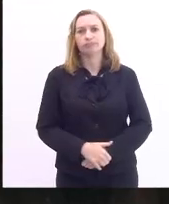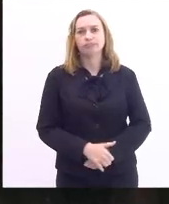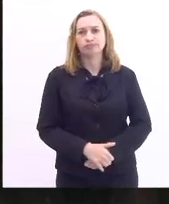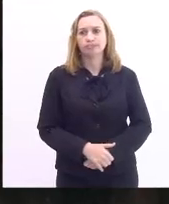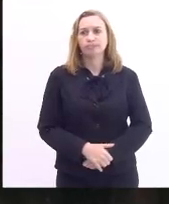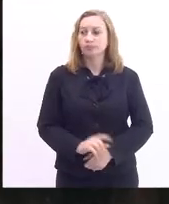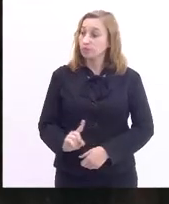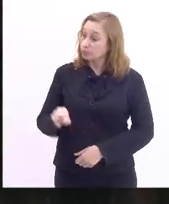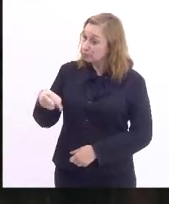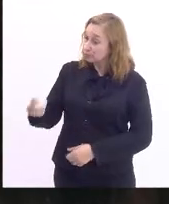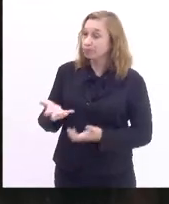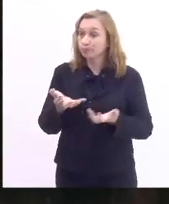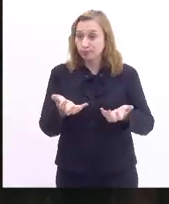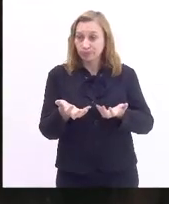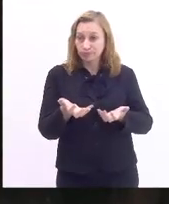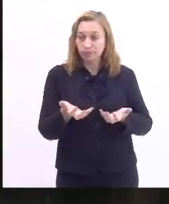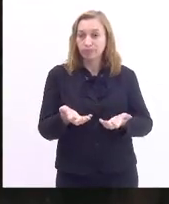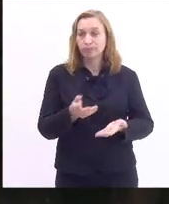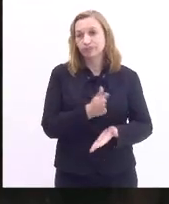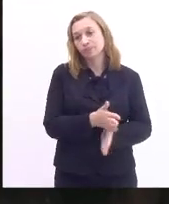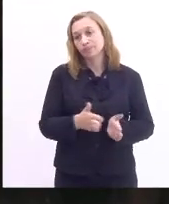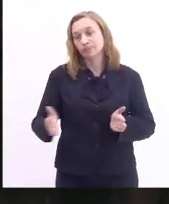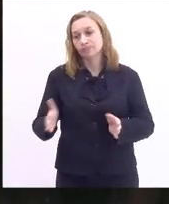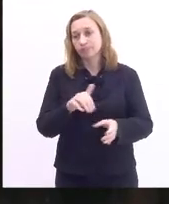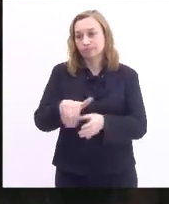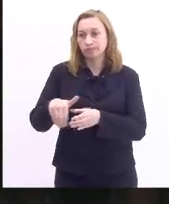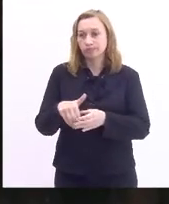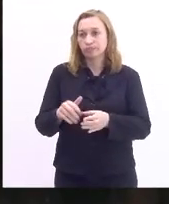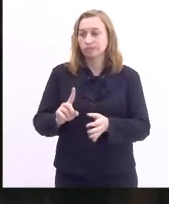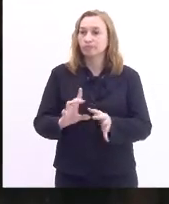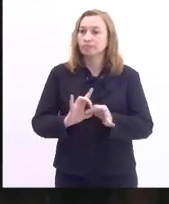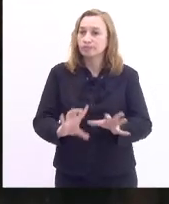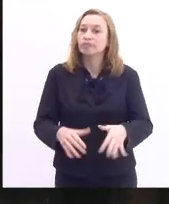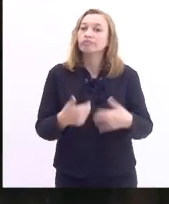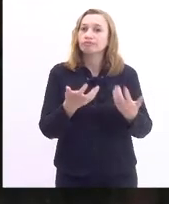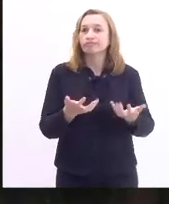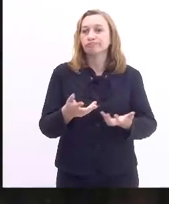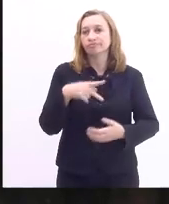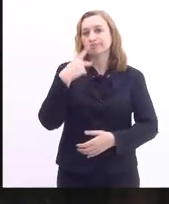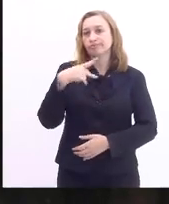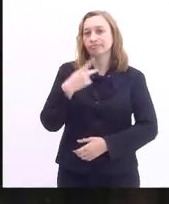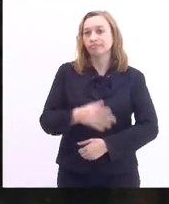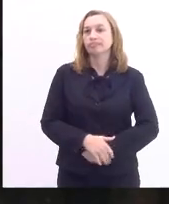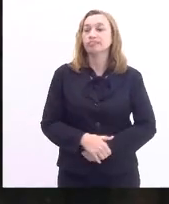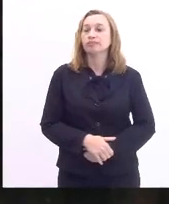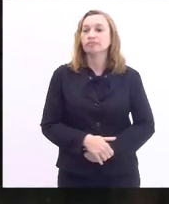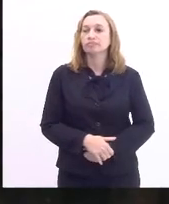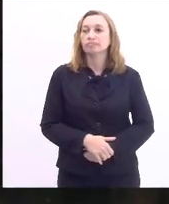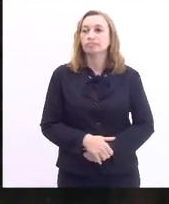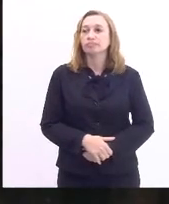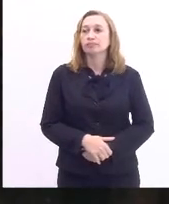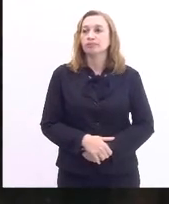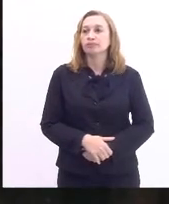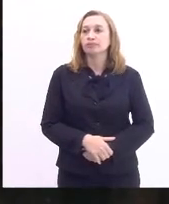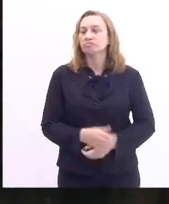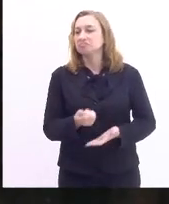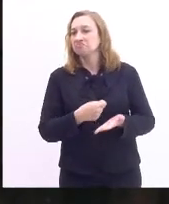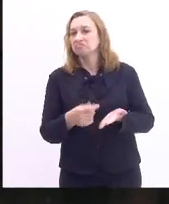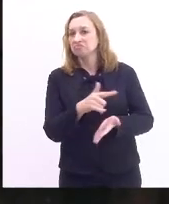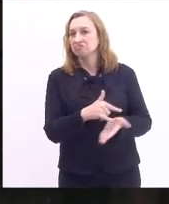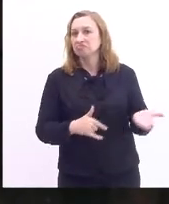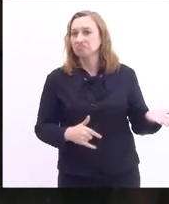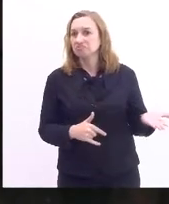os outros quiseram e o processo eleitoral não permitiu Então eu queria dizer que a gente não escreve